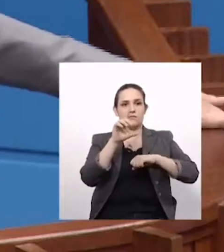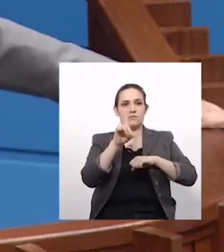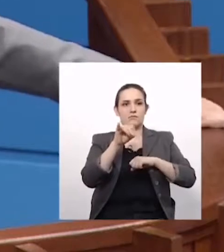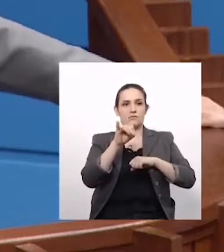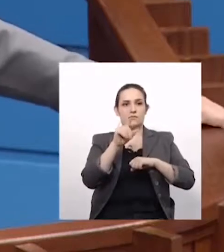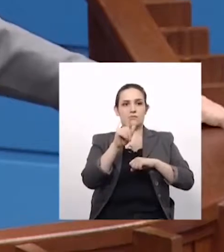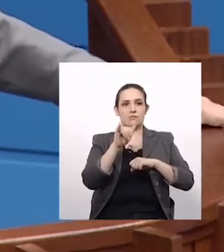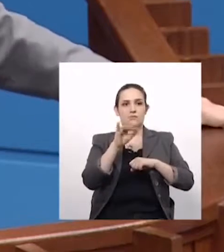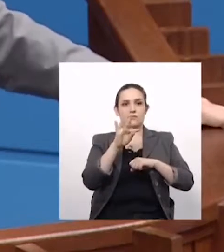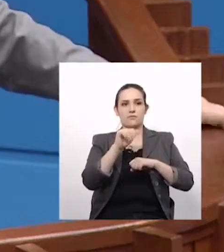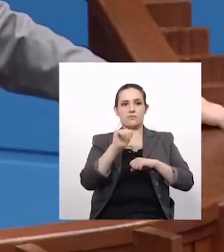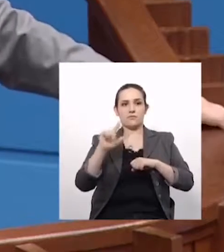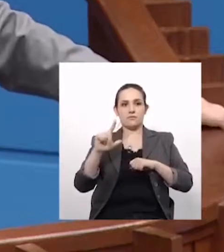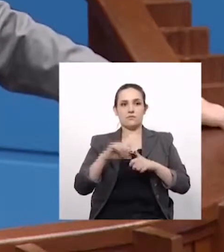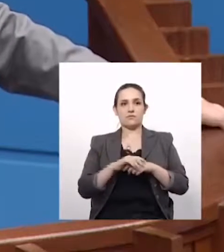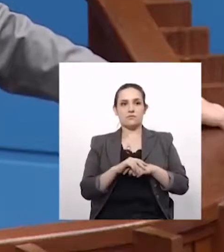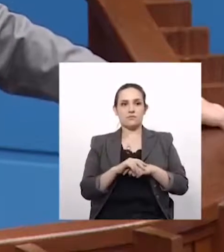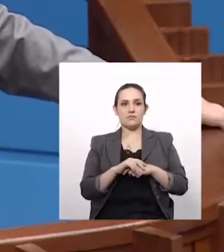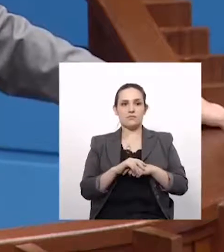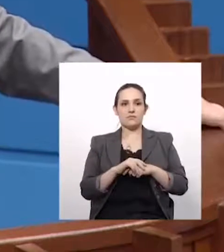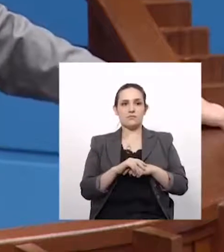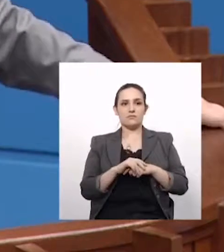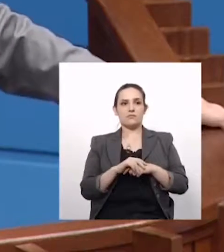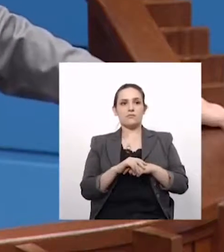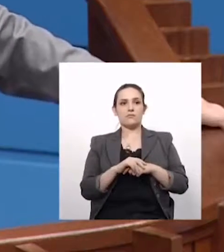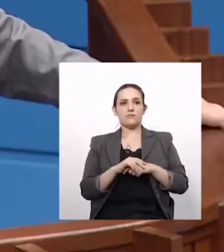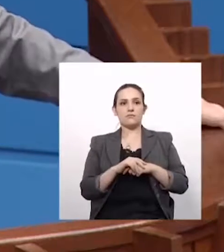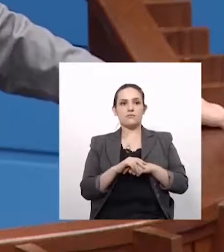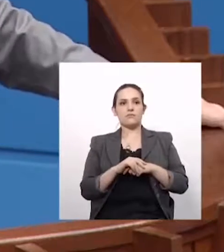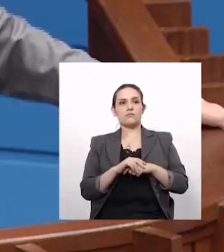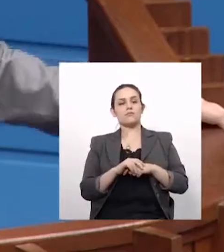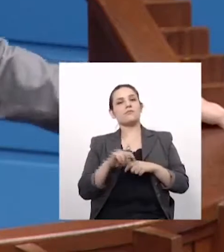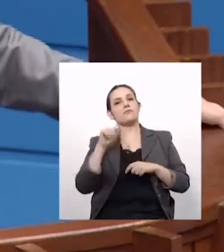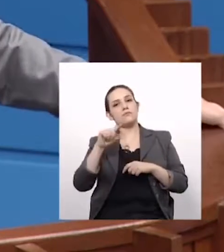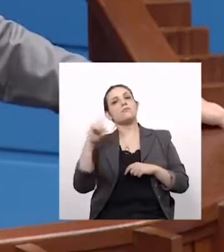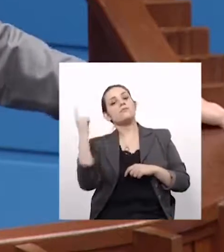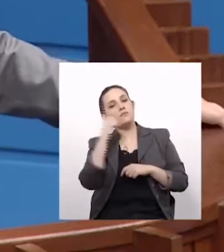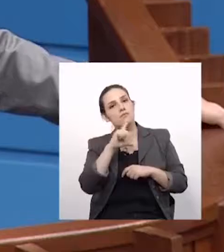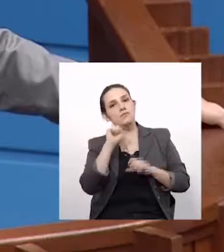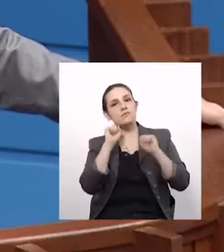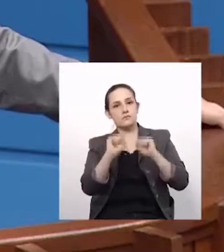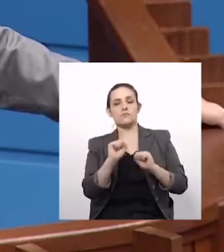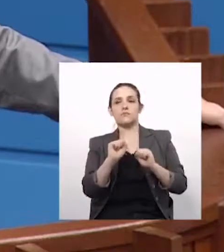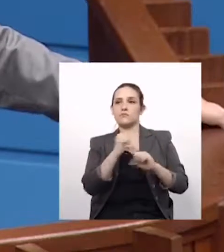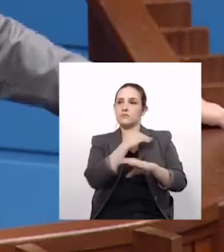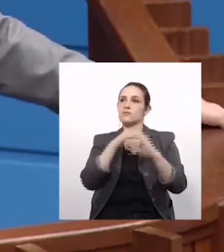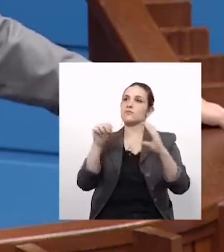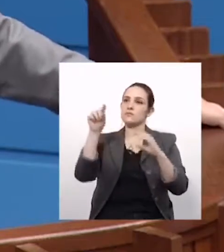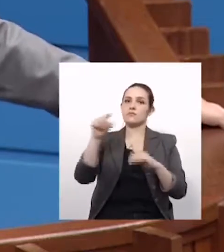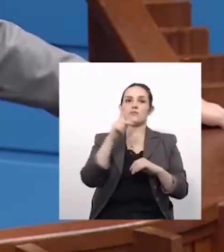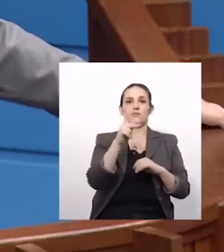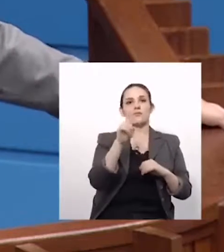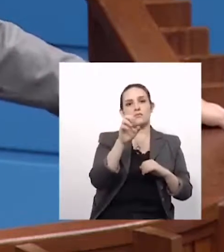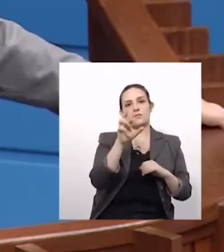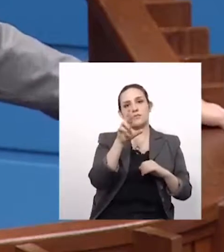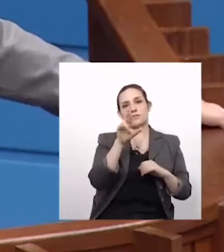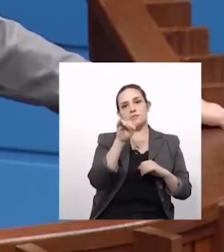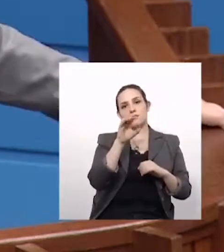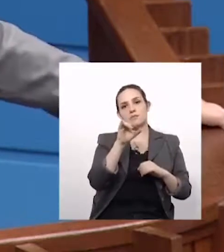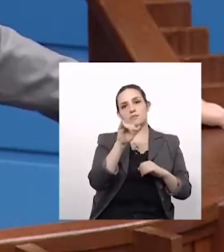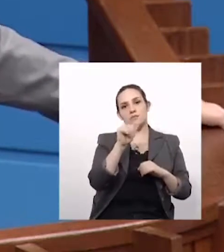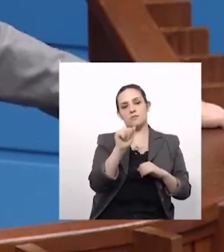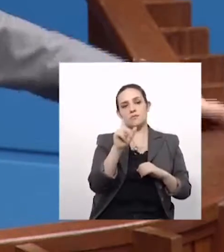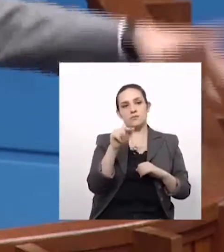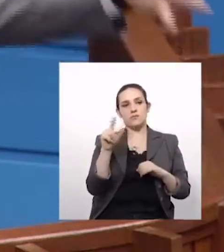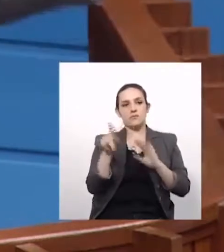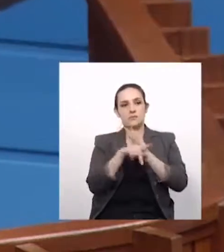Rondônia, nós temos os mesmos relógios no Mato Grosso do Sul. É só você encaminhar isso para o Instituto de Perícia. É encaminhar para o Inmetro ou